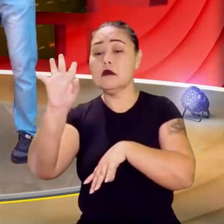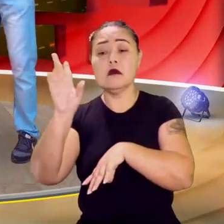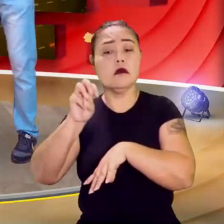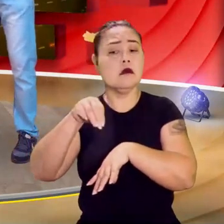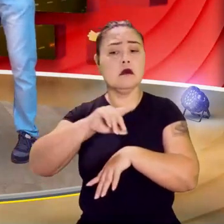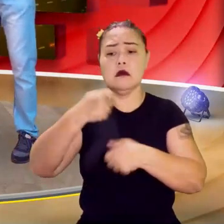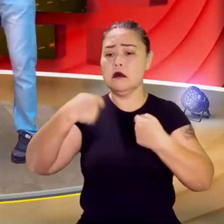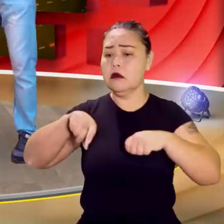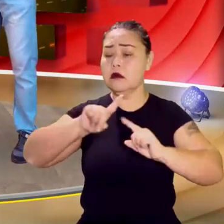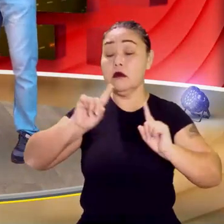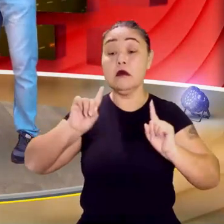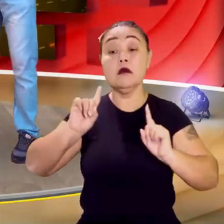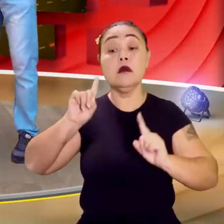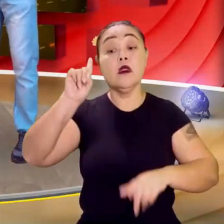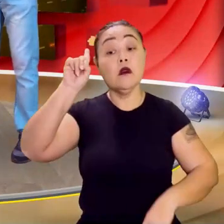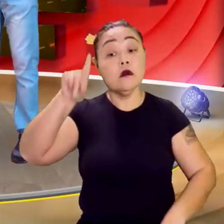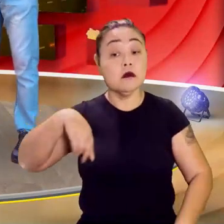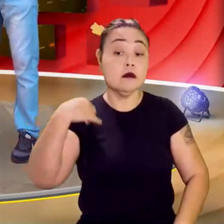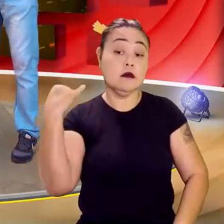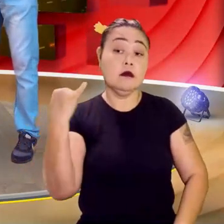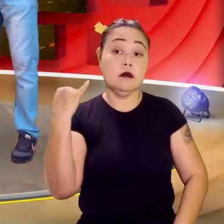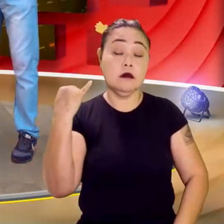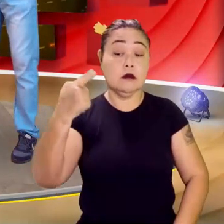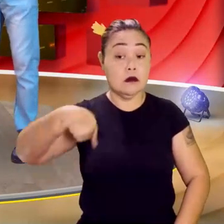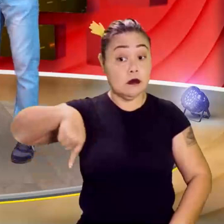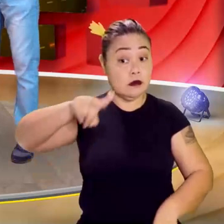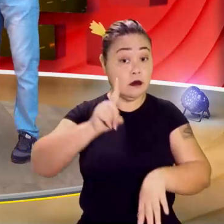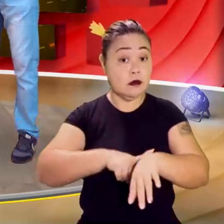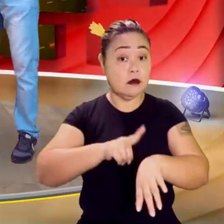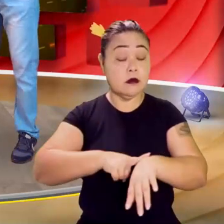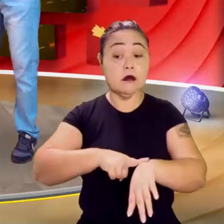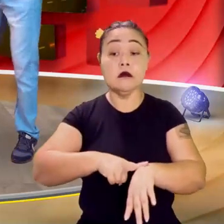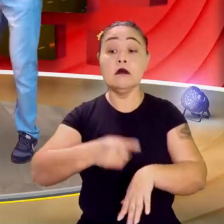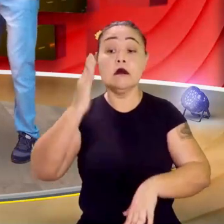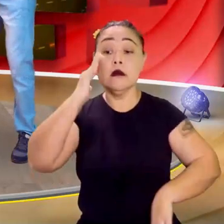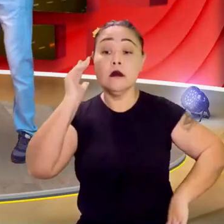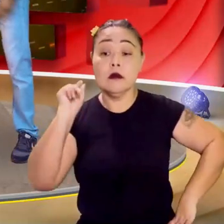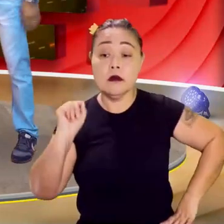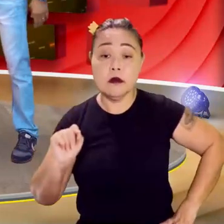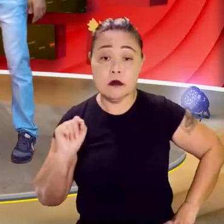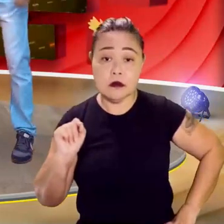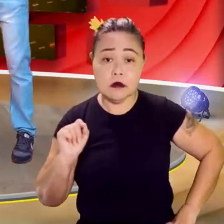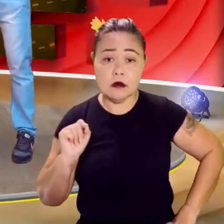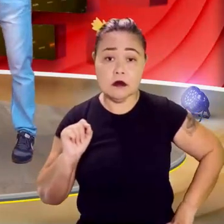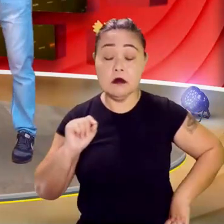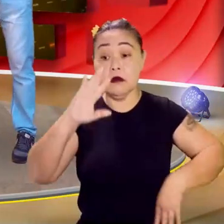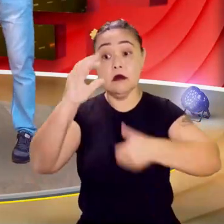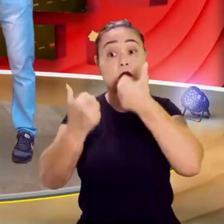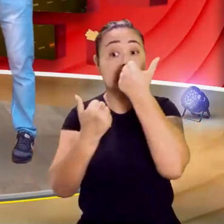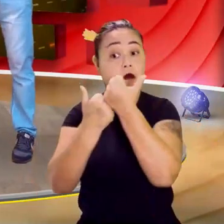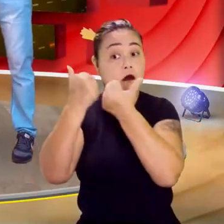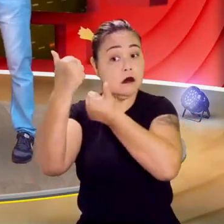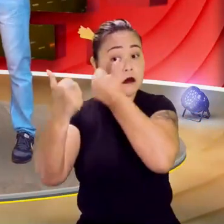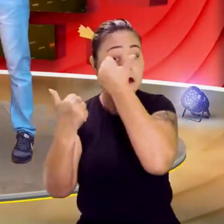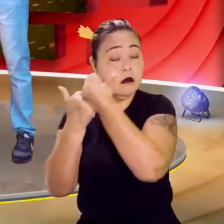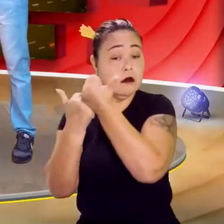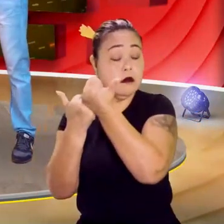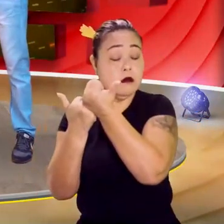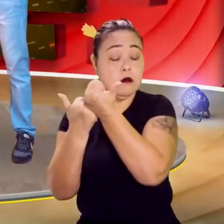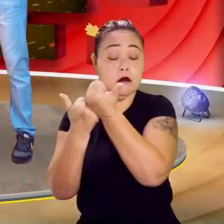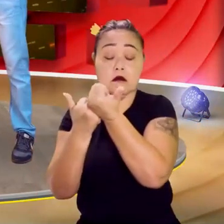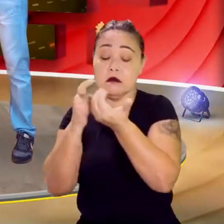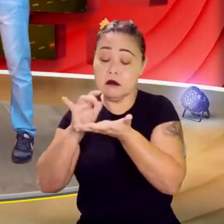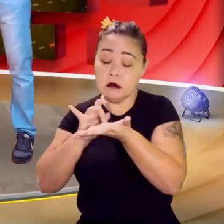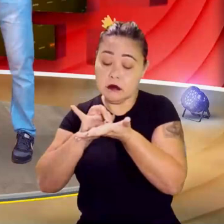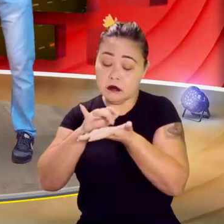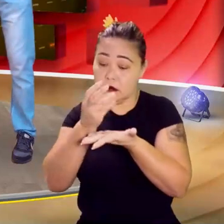M. Não precisa. Aqui o que importa para a gente nesse momento é entender o quê? Fizemos a substituição máquina